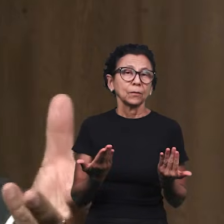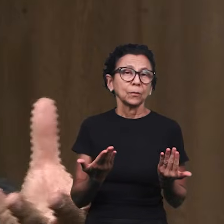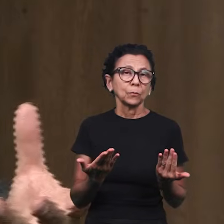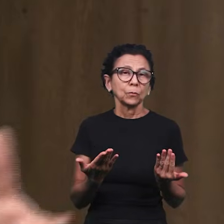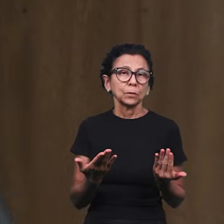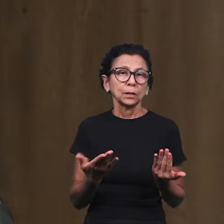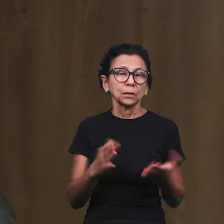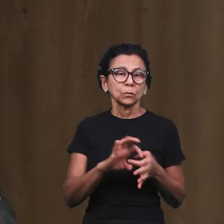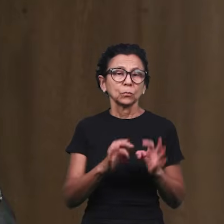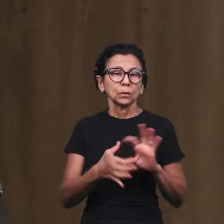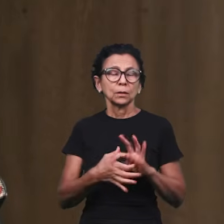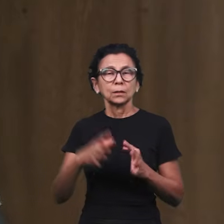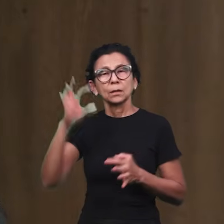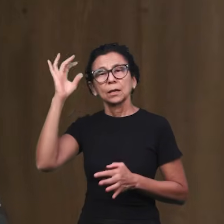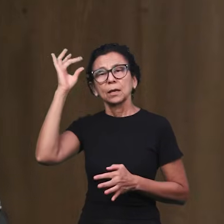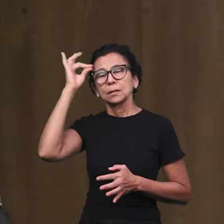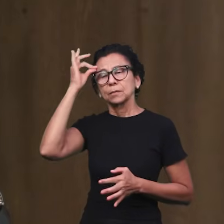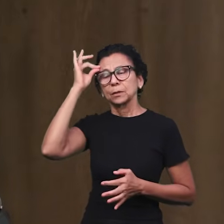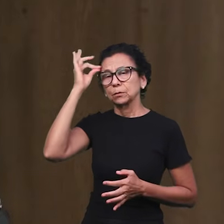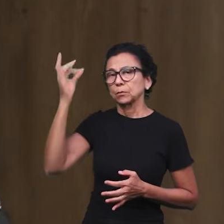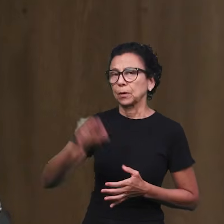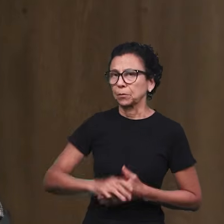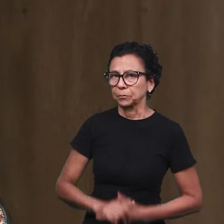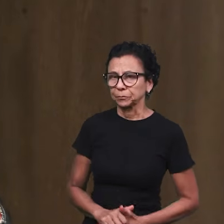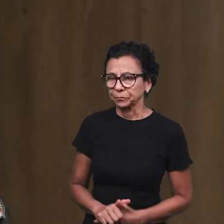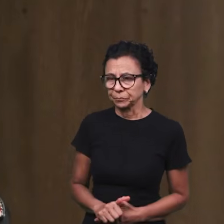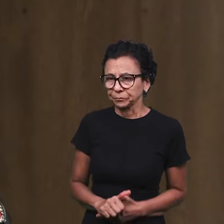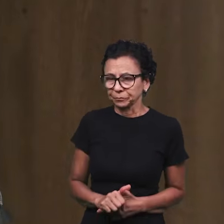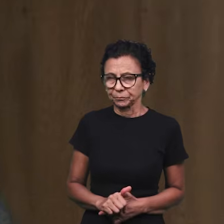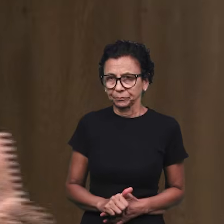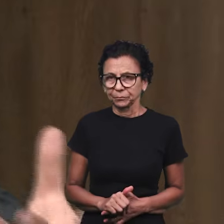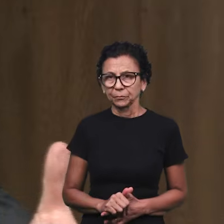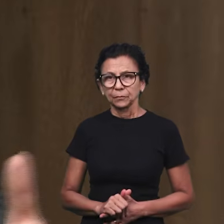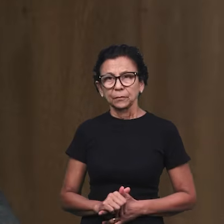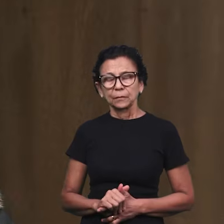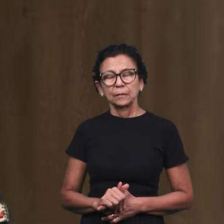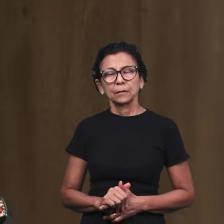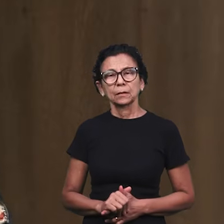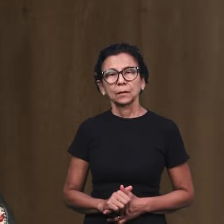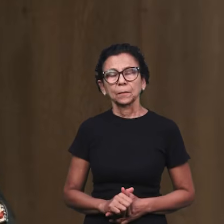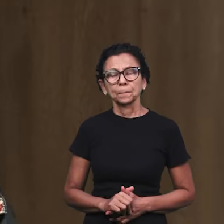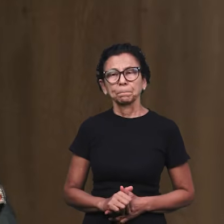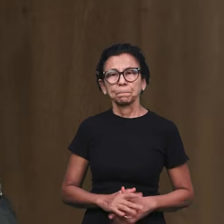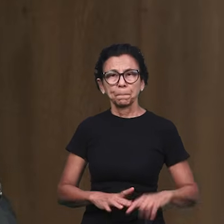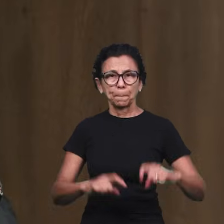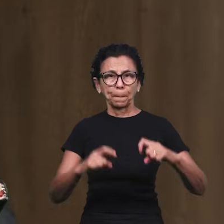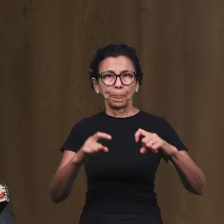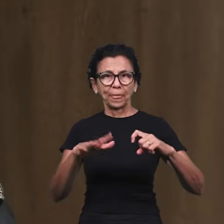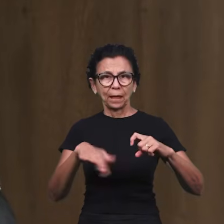A medicina é uma atividade que te permite